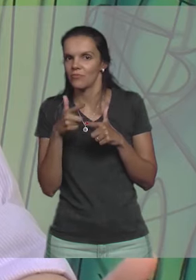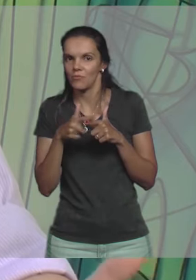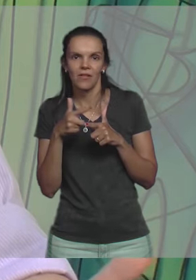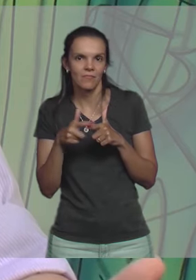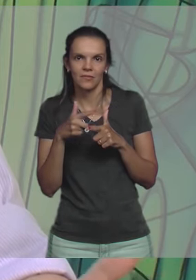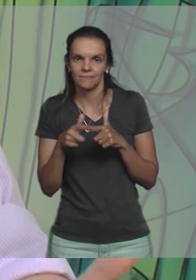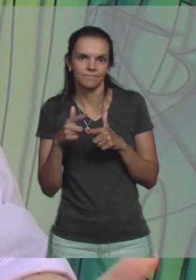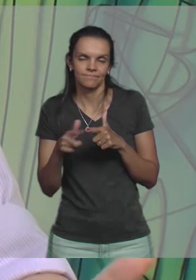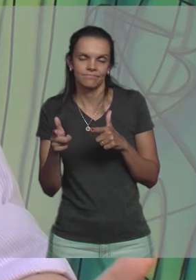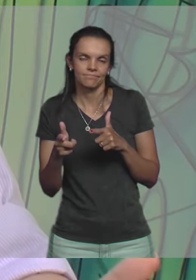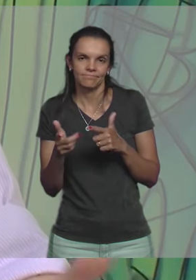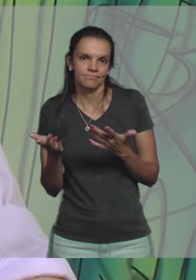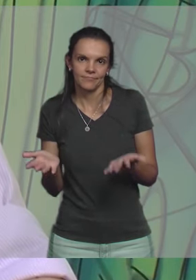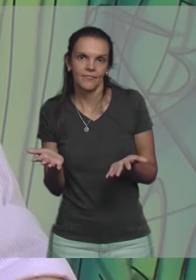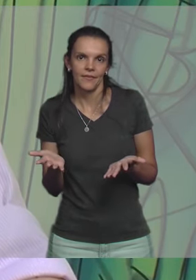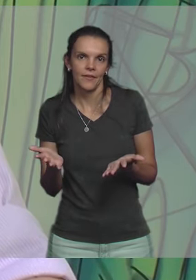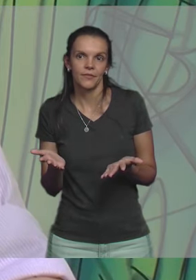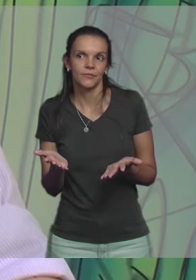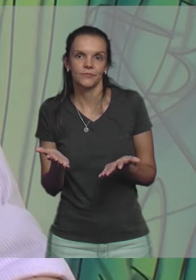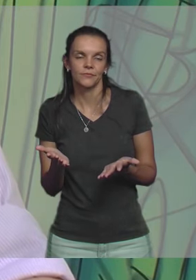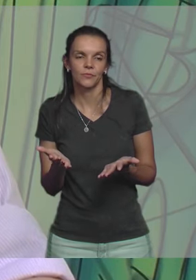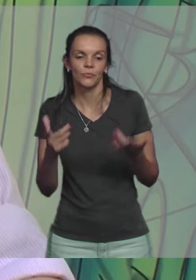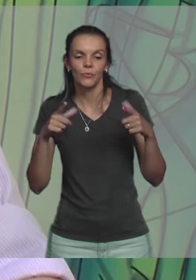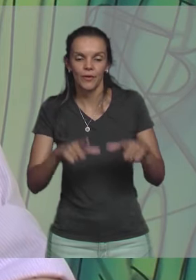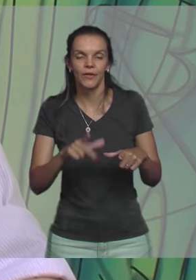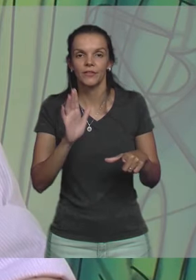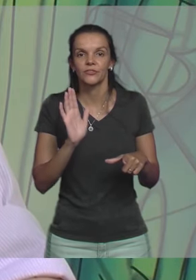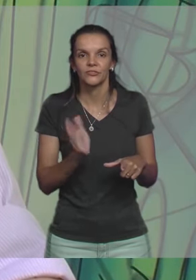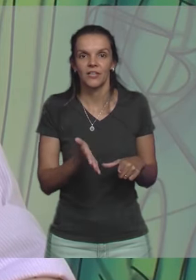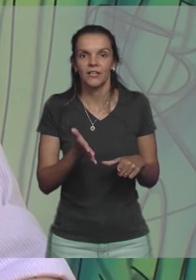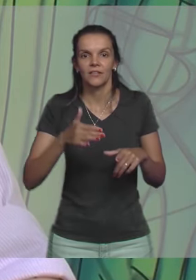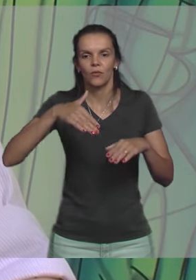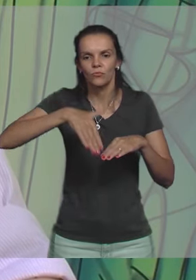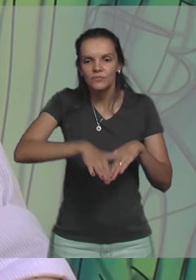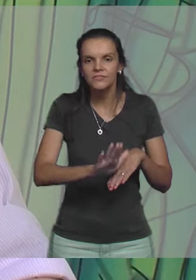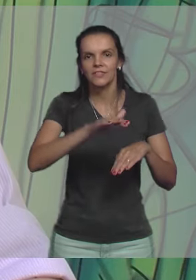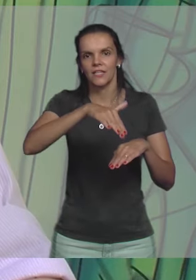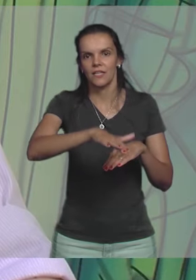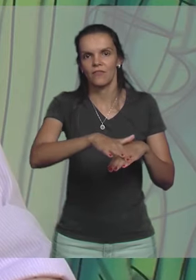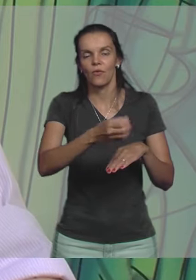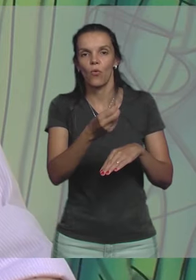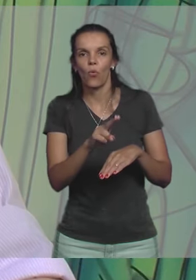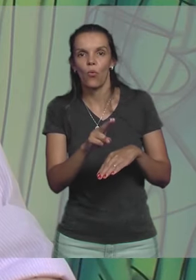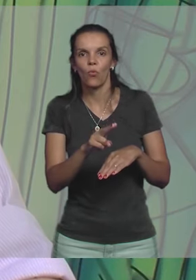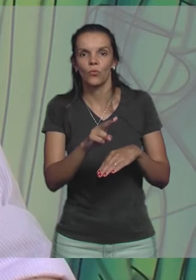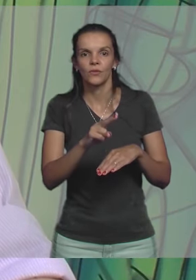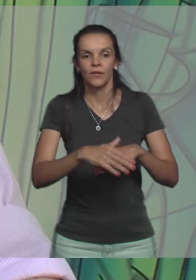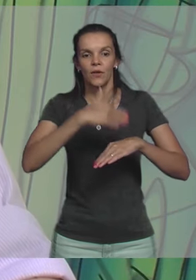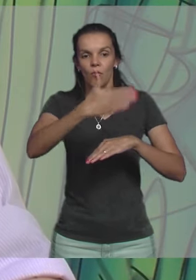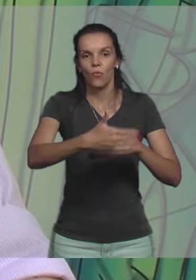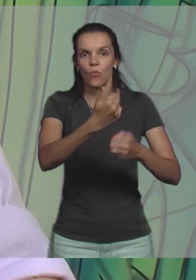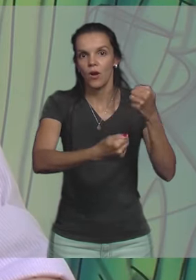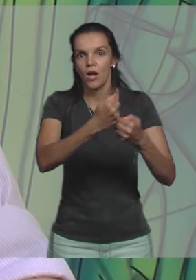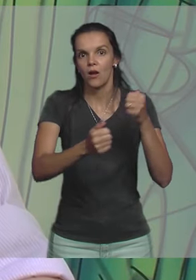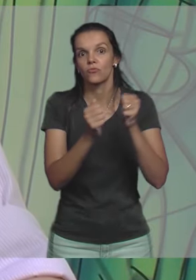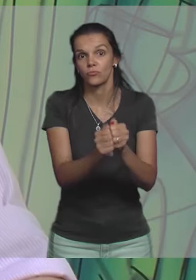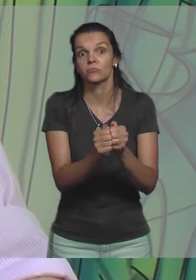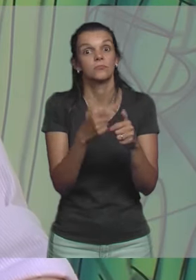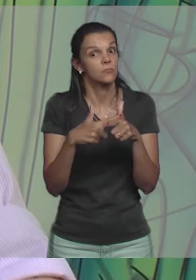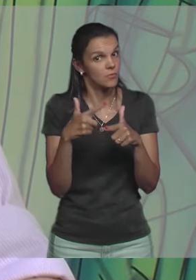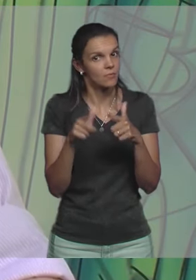uma ciclofaixa, uma ciclovia, onde eu tenho uma pista com um desnível muito grande, ou tenho que estacionar um carro do lado, tem problema de